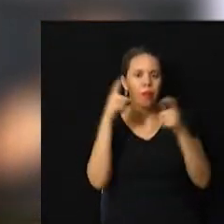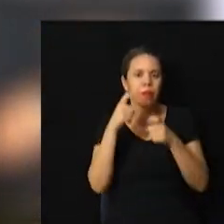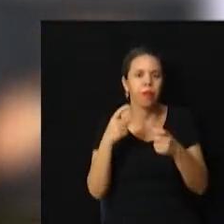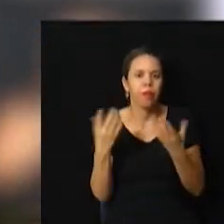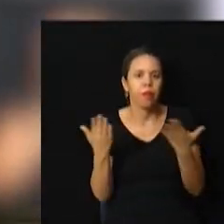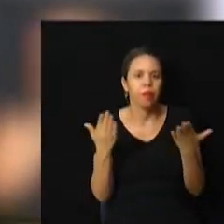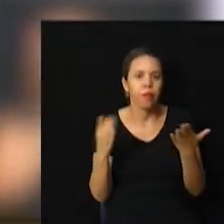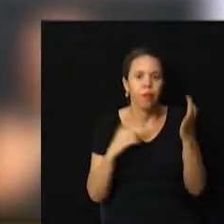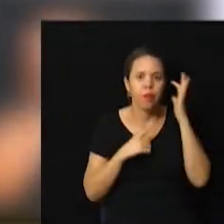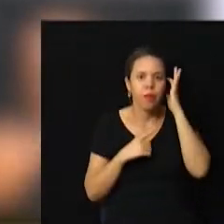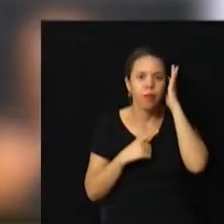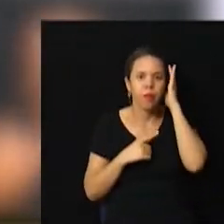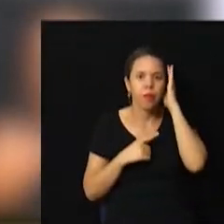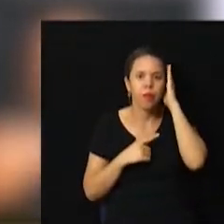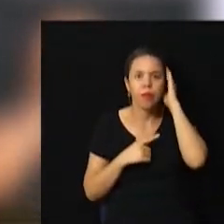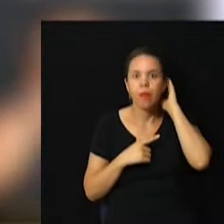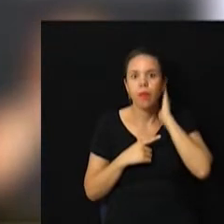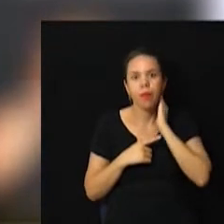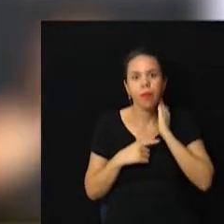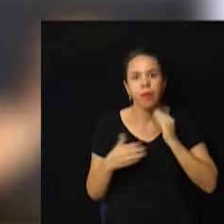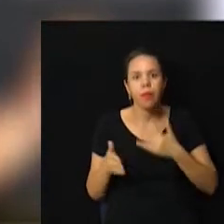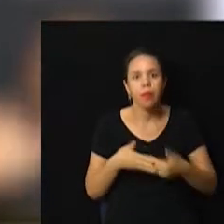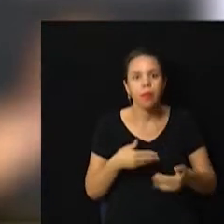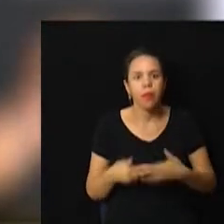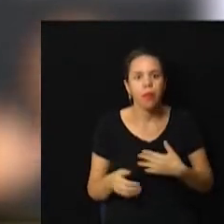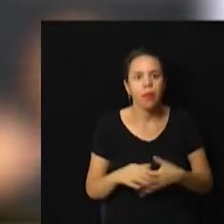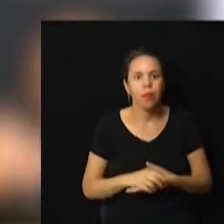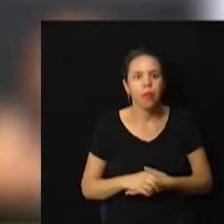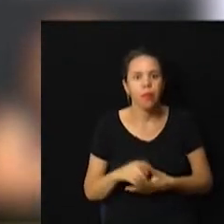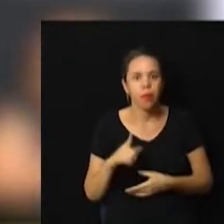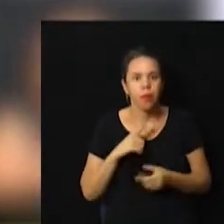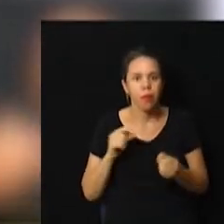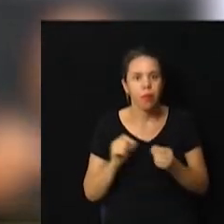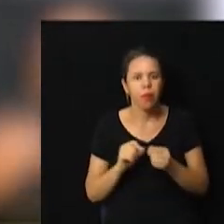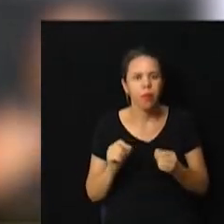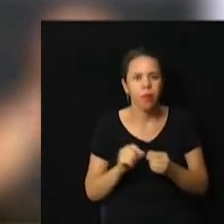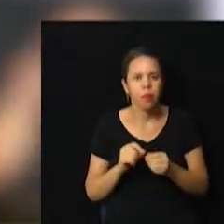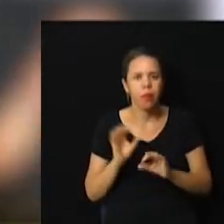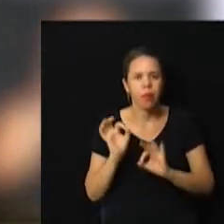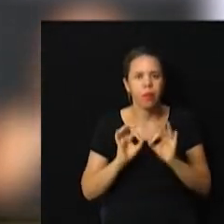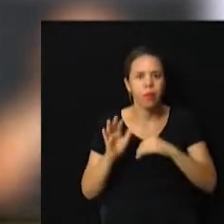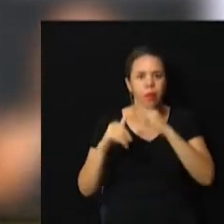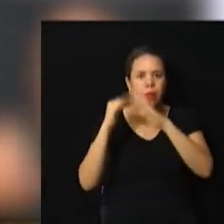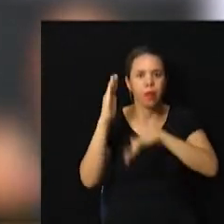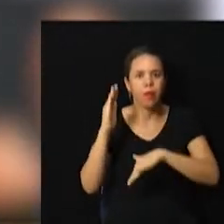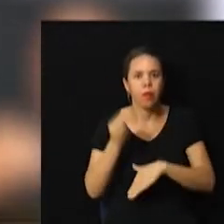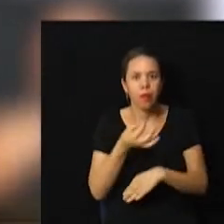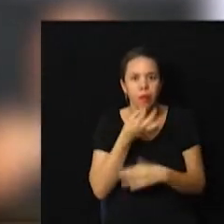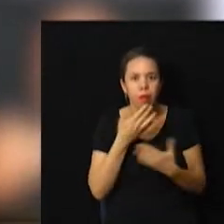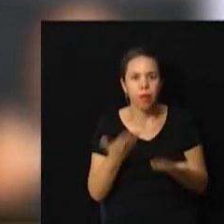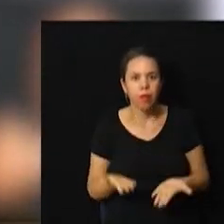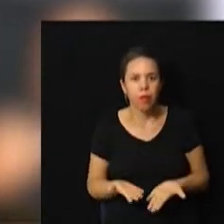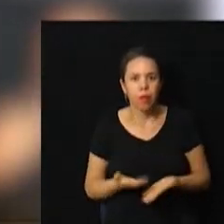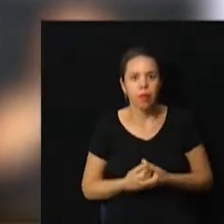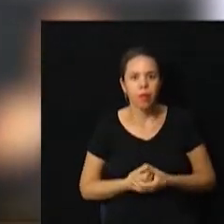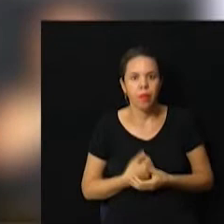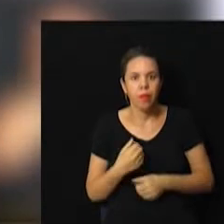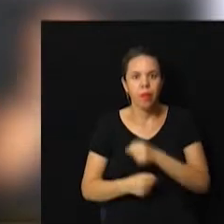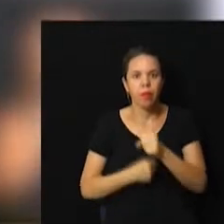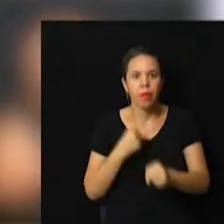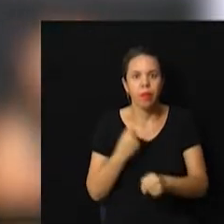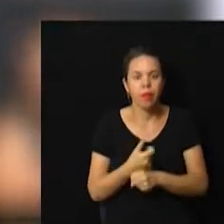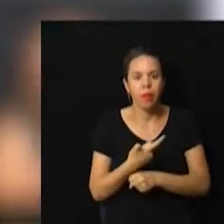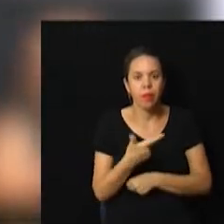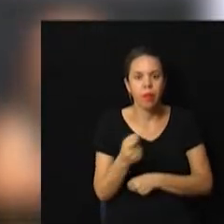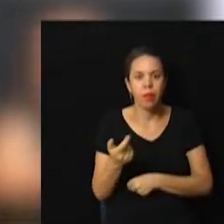outras dificuldades que nós estamos tendo, mas de qualquer maneira nós temos que fazer toda a reconstrução do ponto de vista assistencial